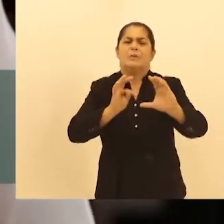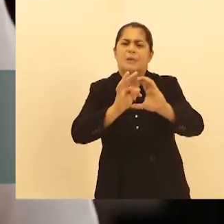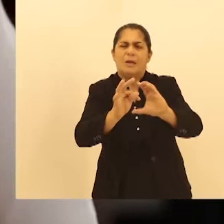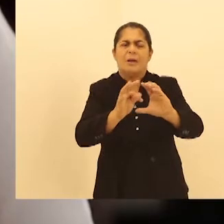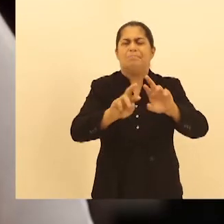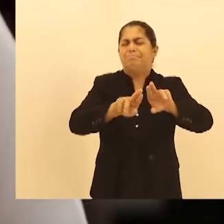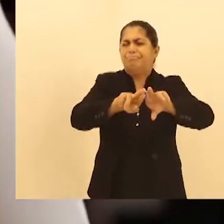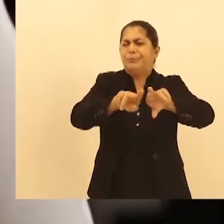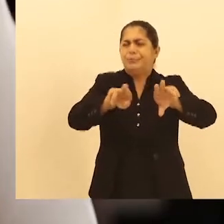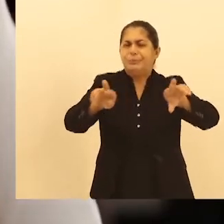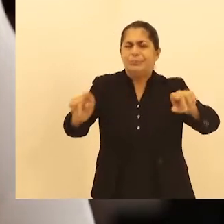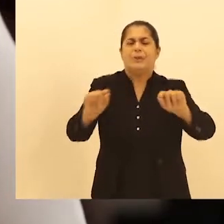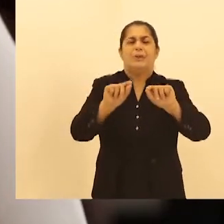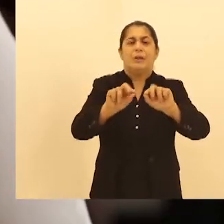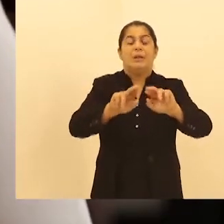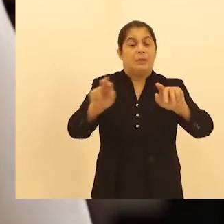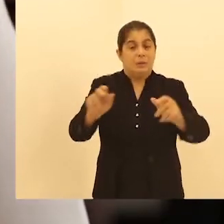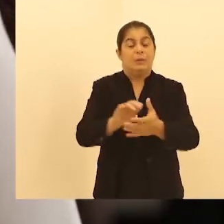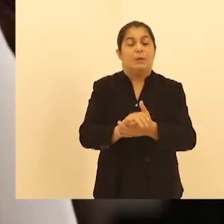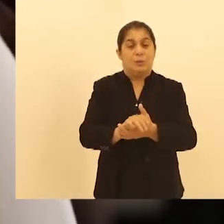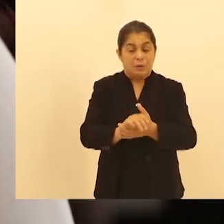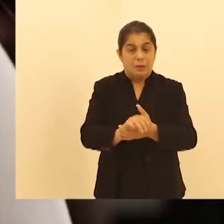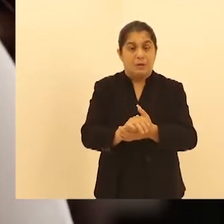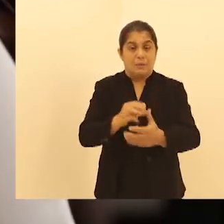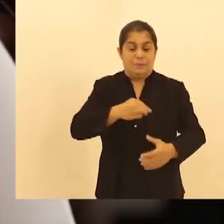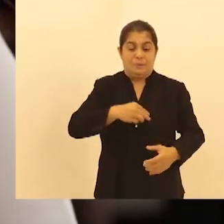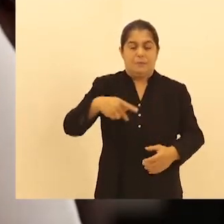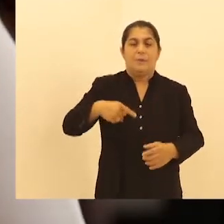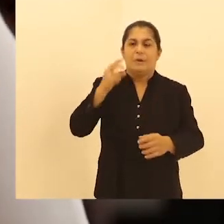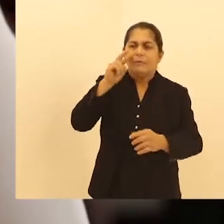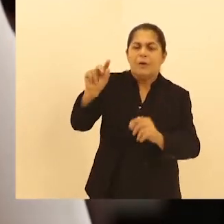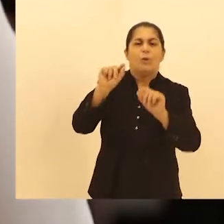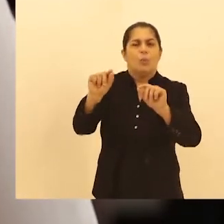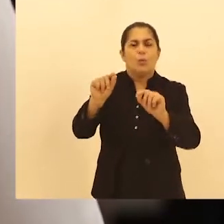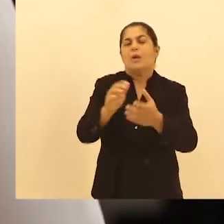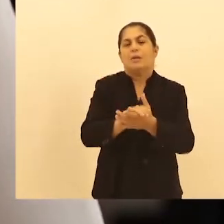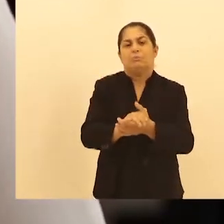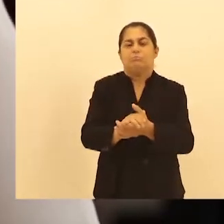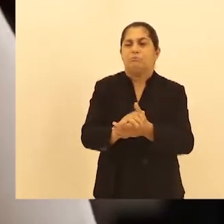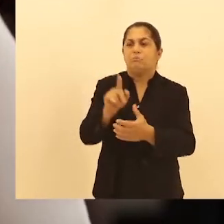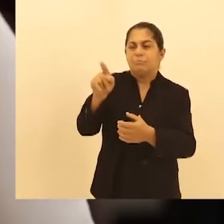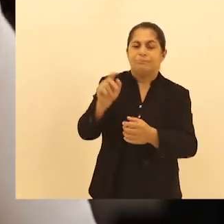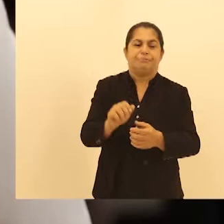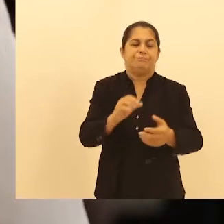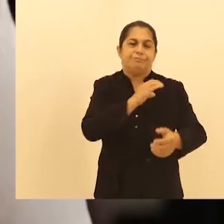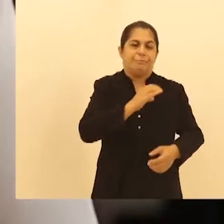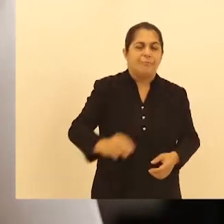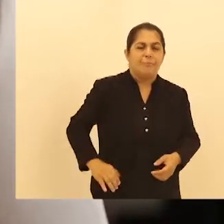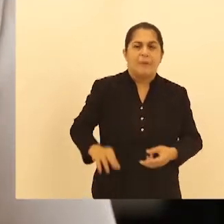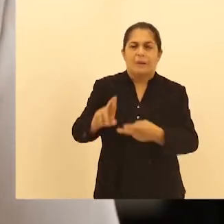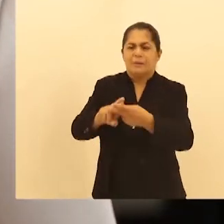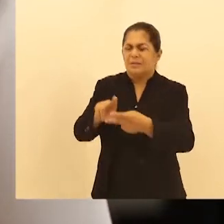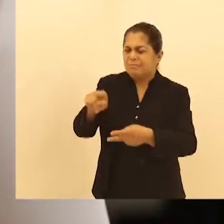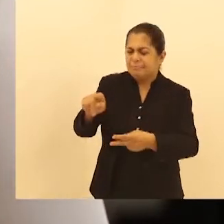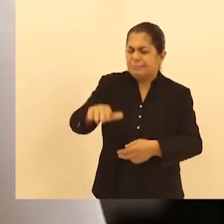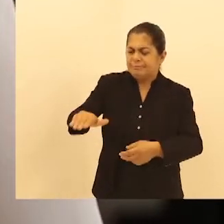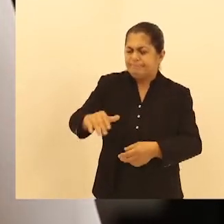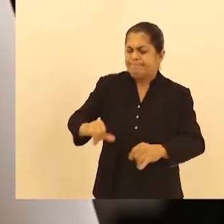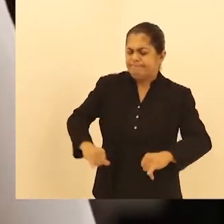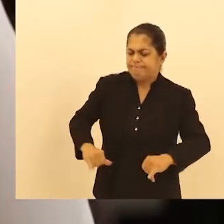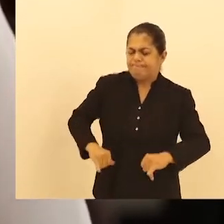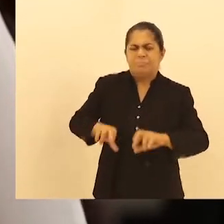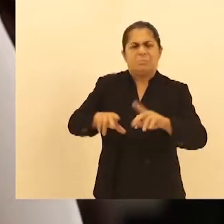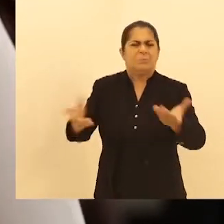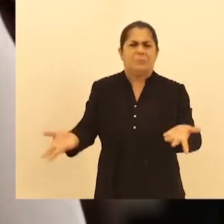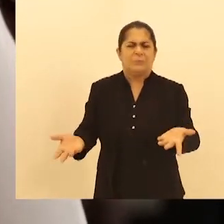que é o ministério público então todas as vezes que a gente vê por exemplo na nossa área de cristo e rangel alguma criança sofrendo